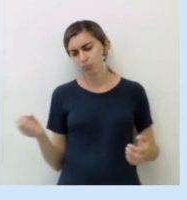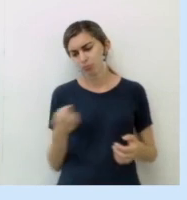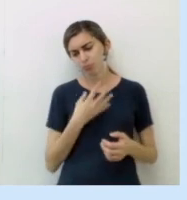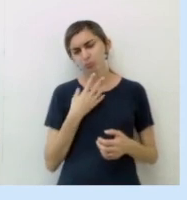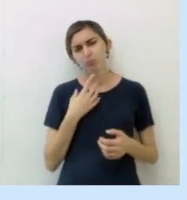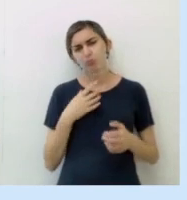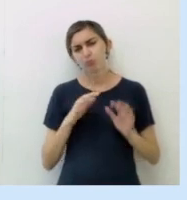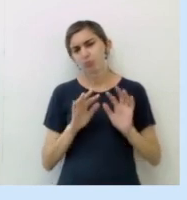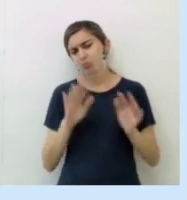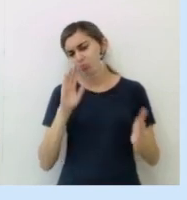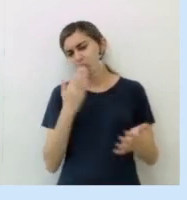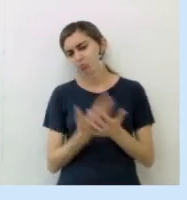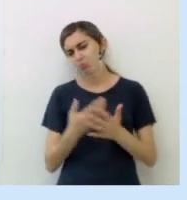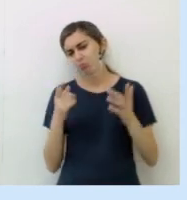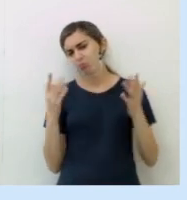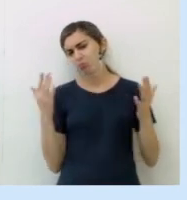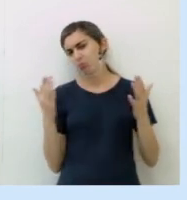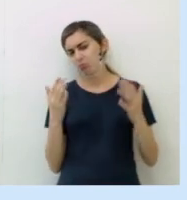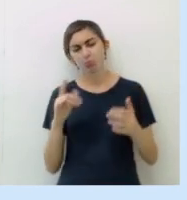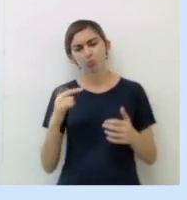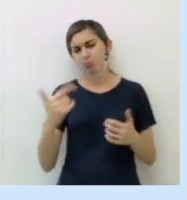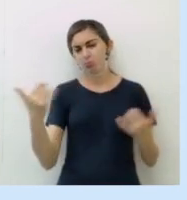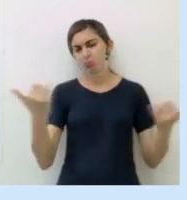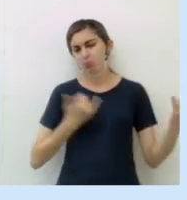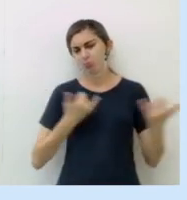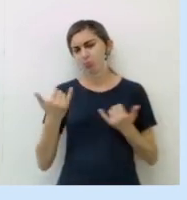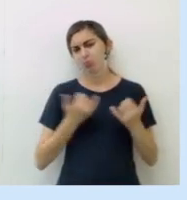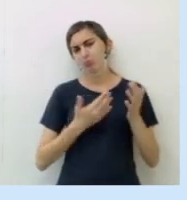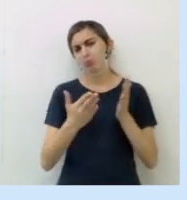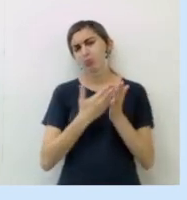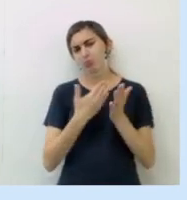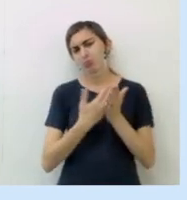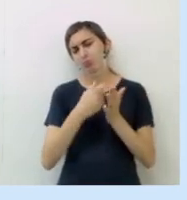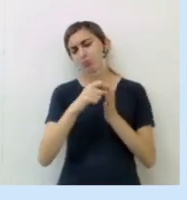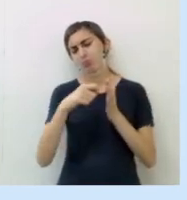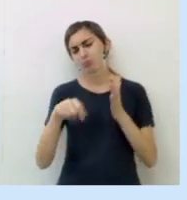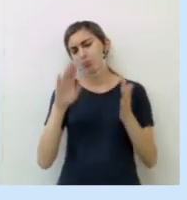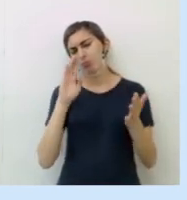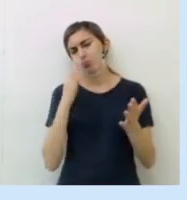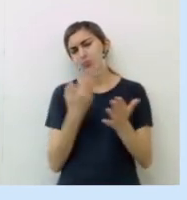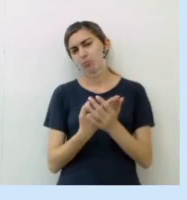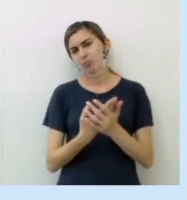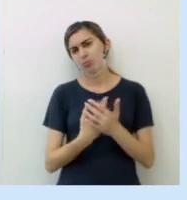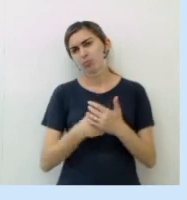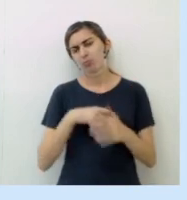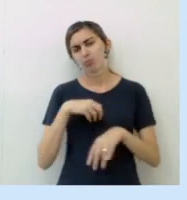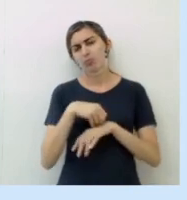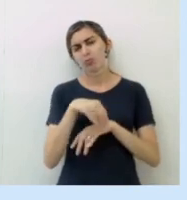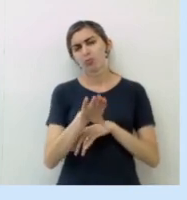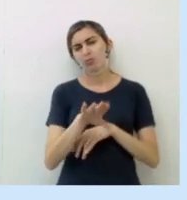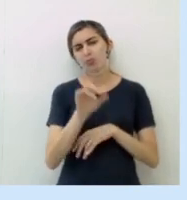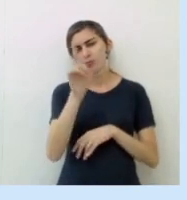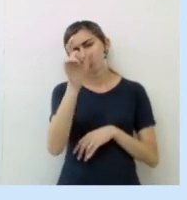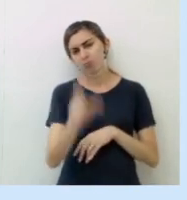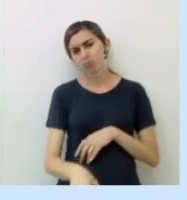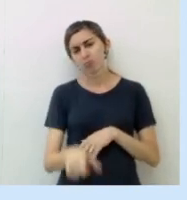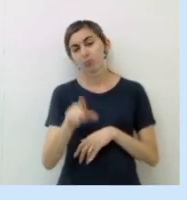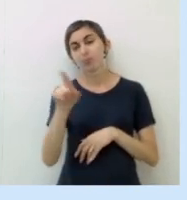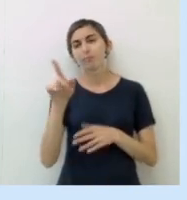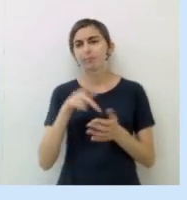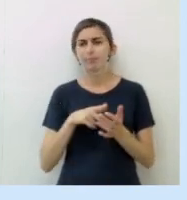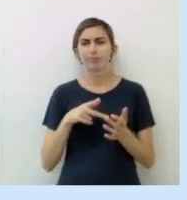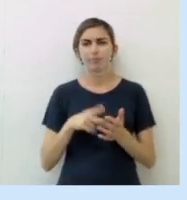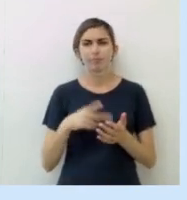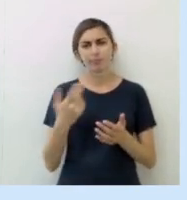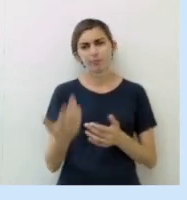são descrentes. Não há nenhuma informação biográfica de confiança que foi transmitida sobre ele. Na